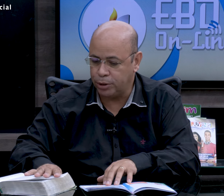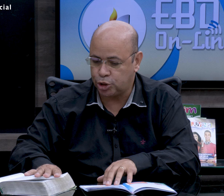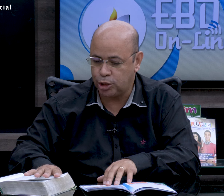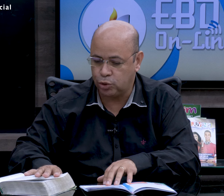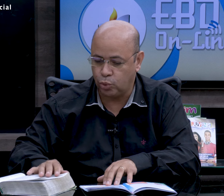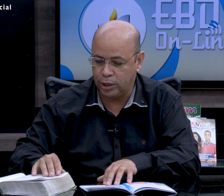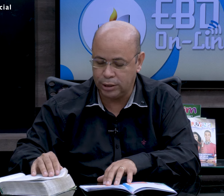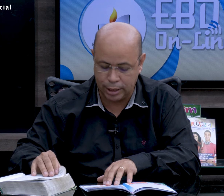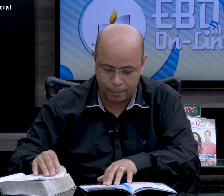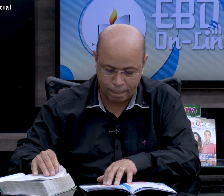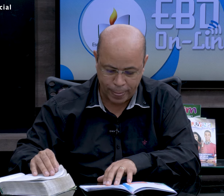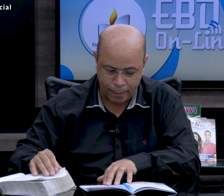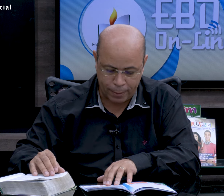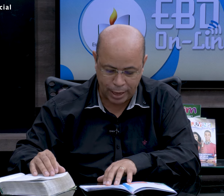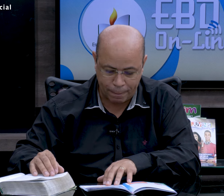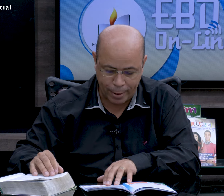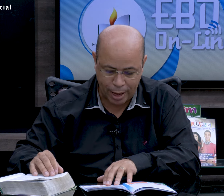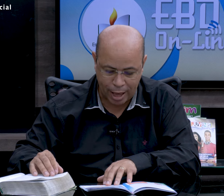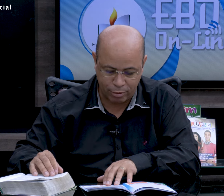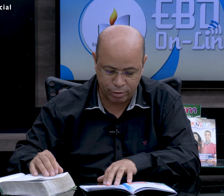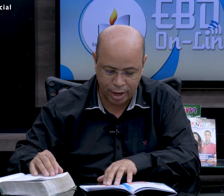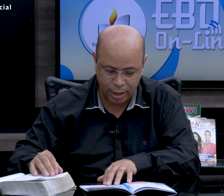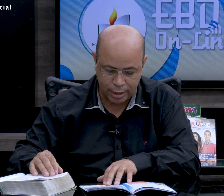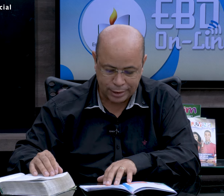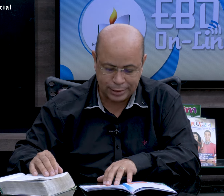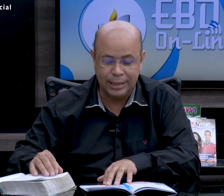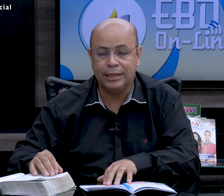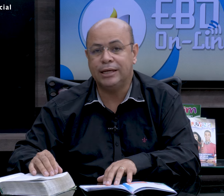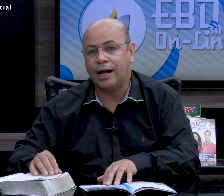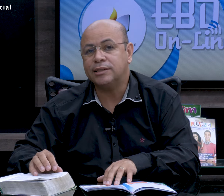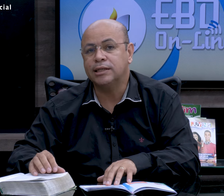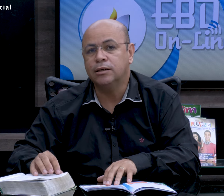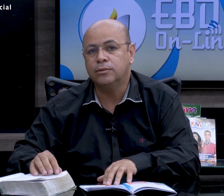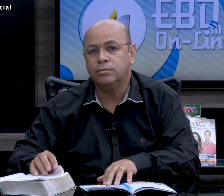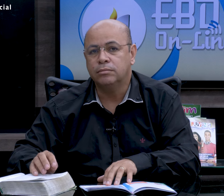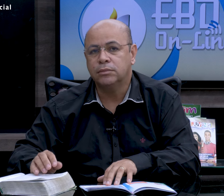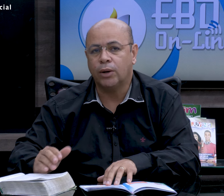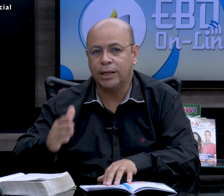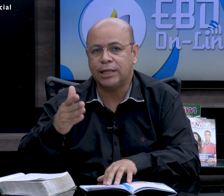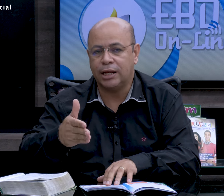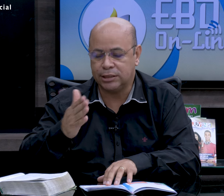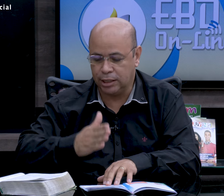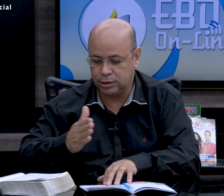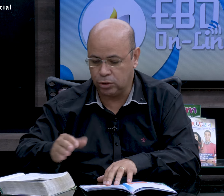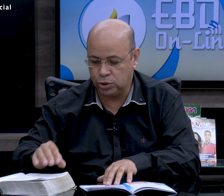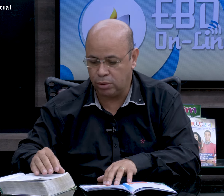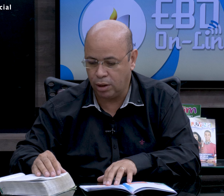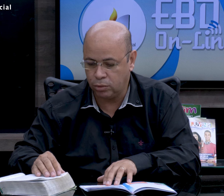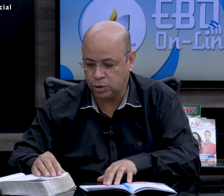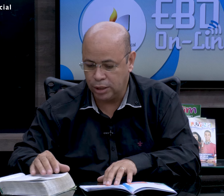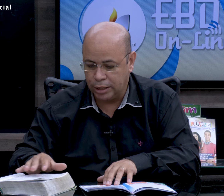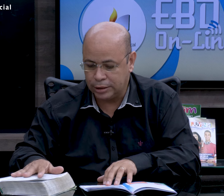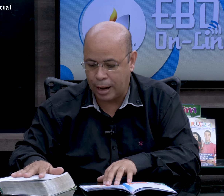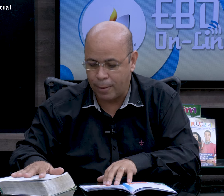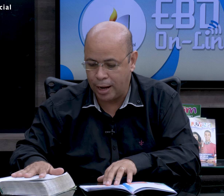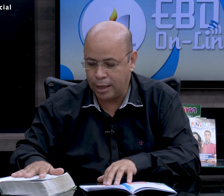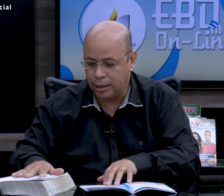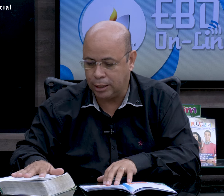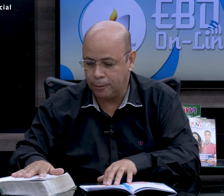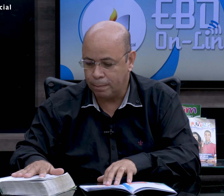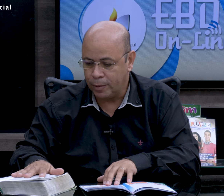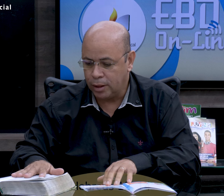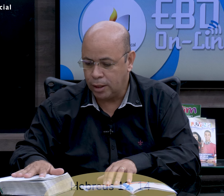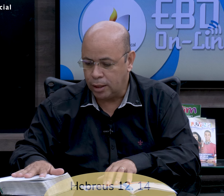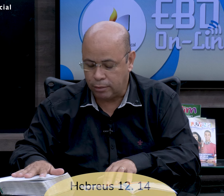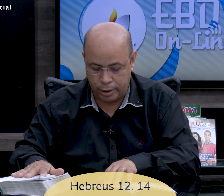é substituída pela palavra dedicação então é interessante que os irmãos trabalhem